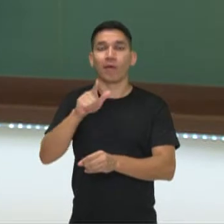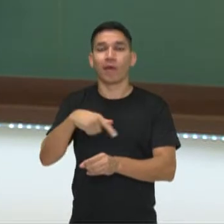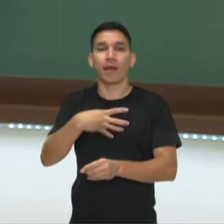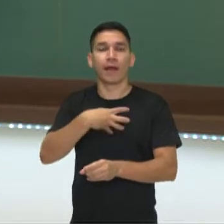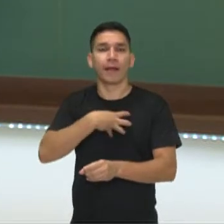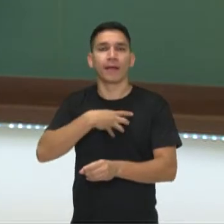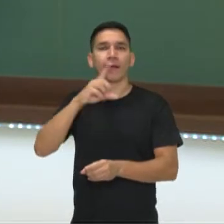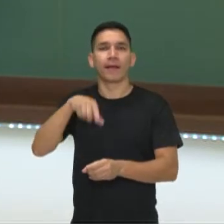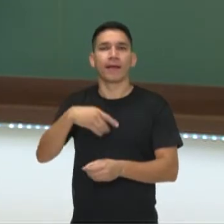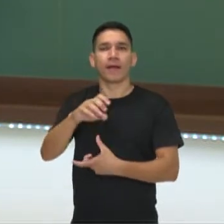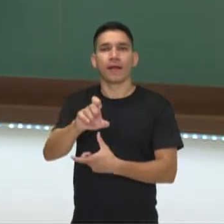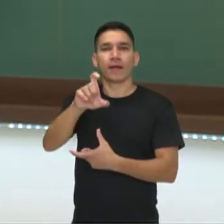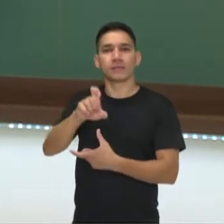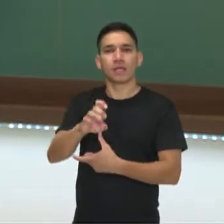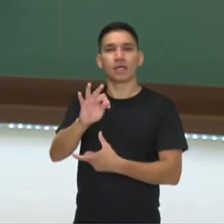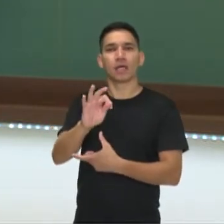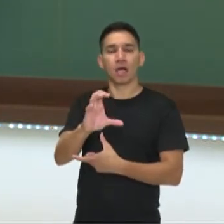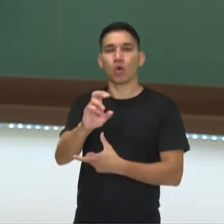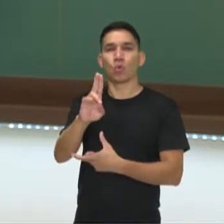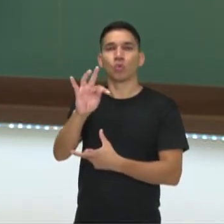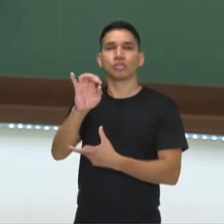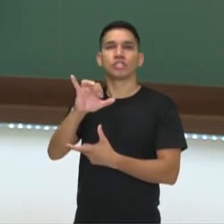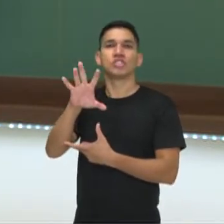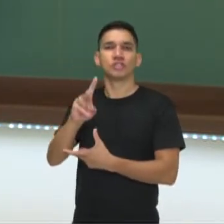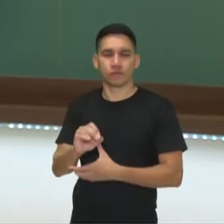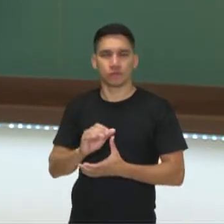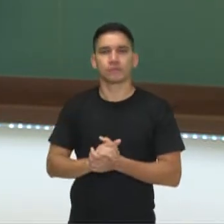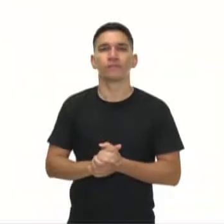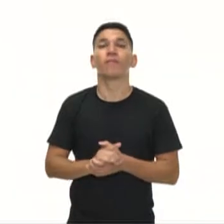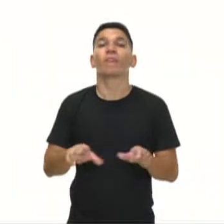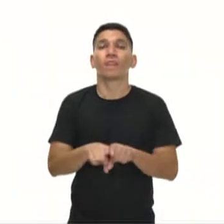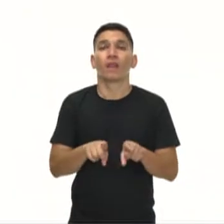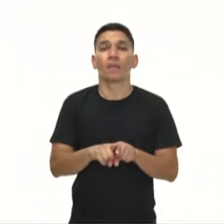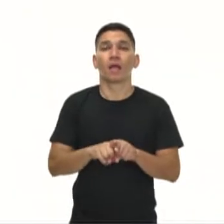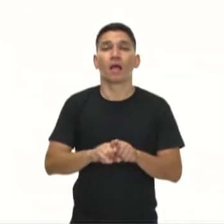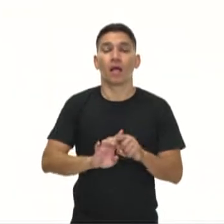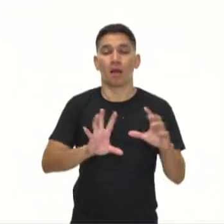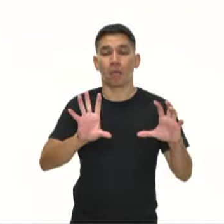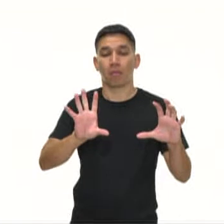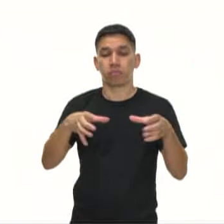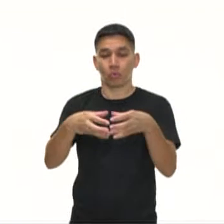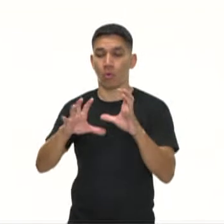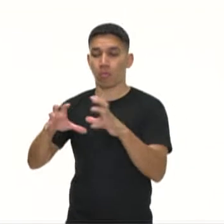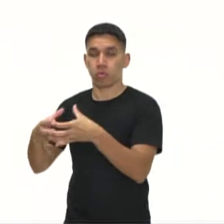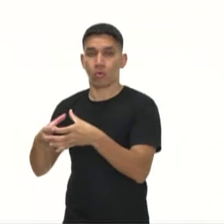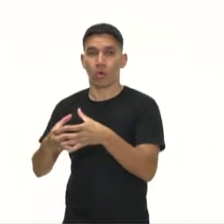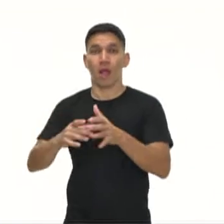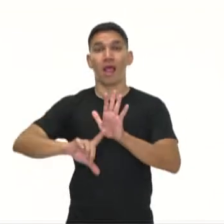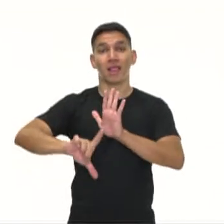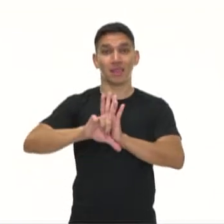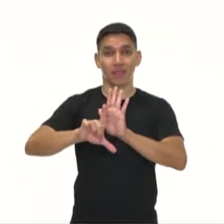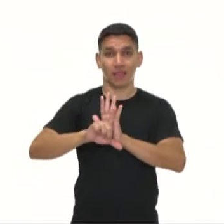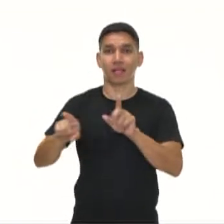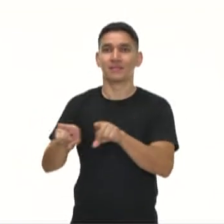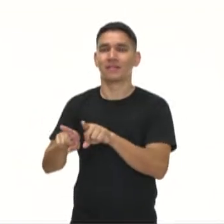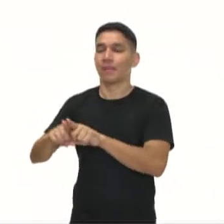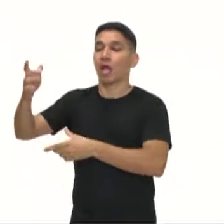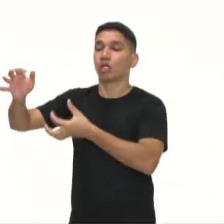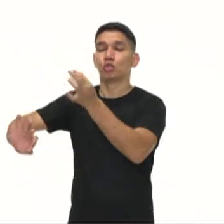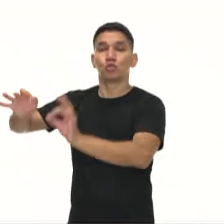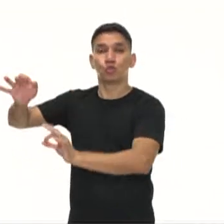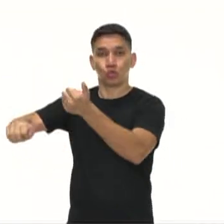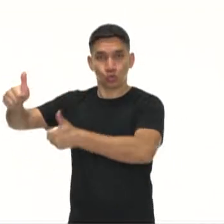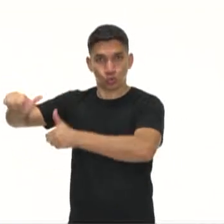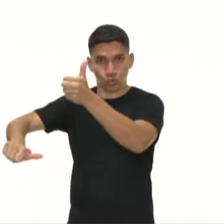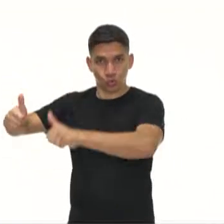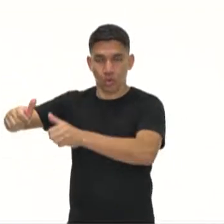executivo. Em consequência disso, os poderes legislativo e poder judiciário acabam sendo, né, delegados